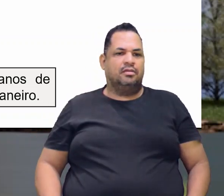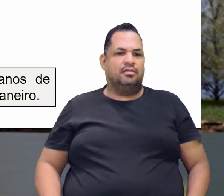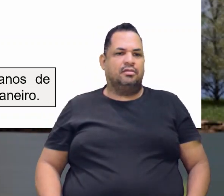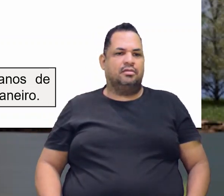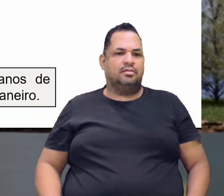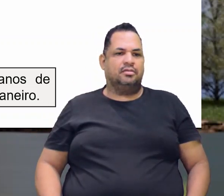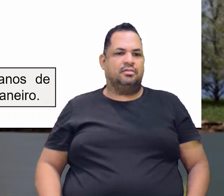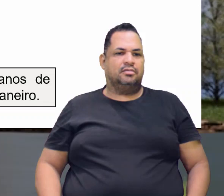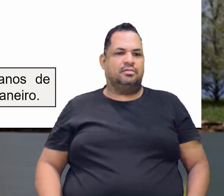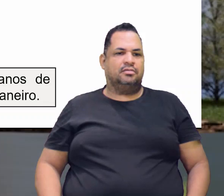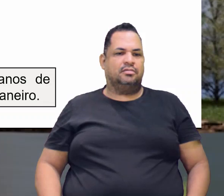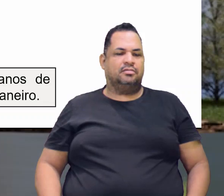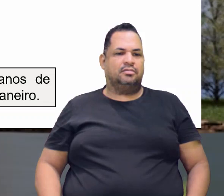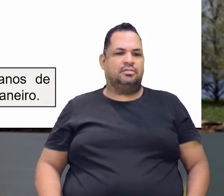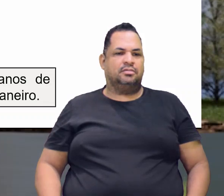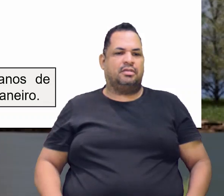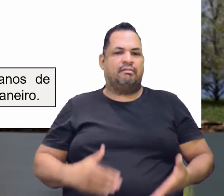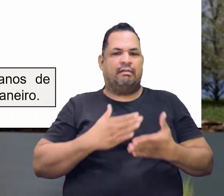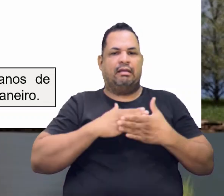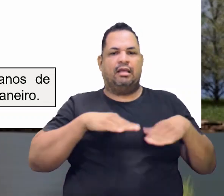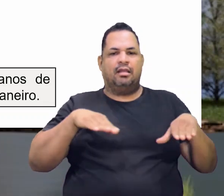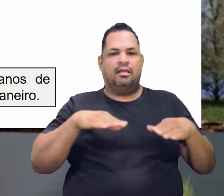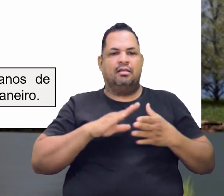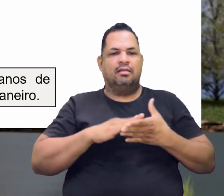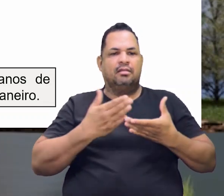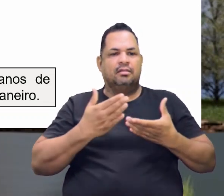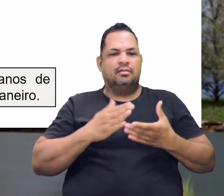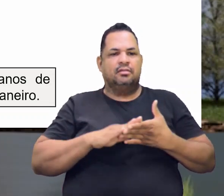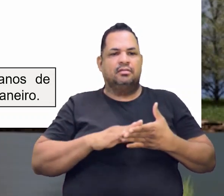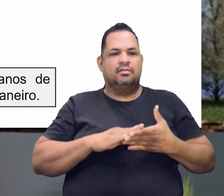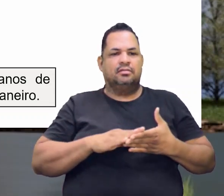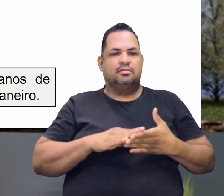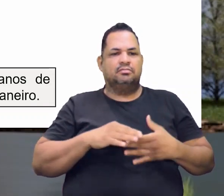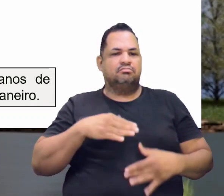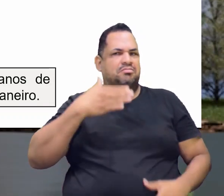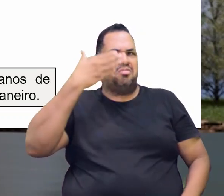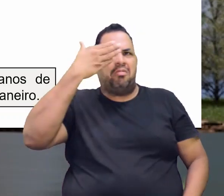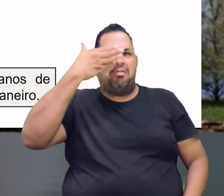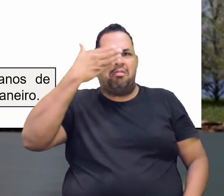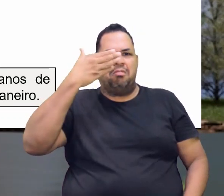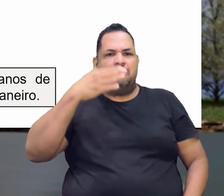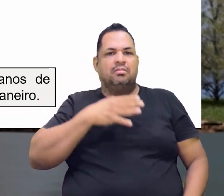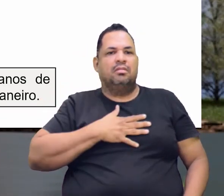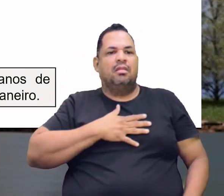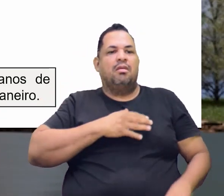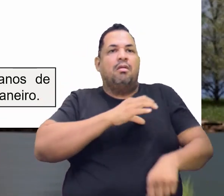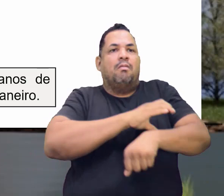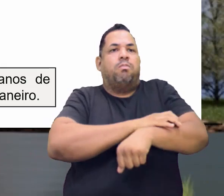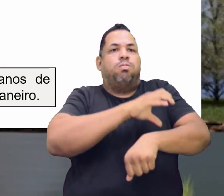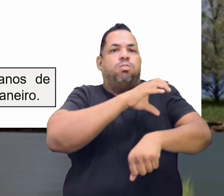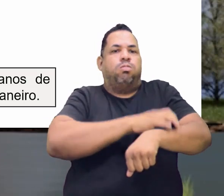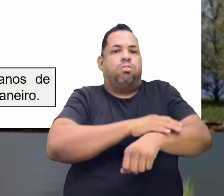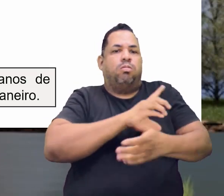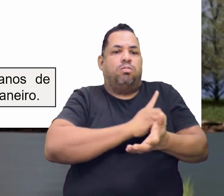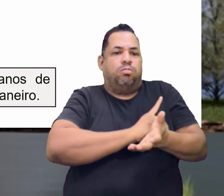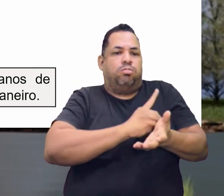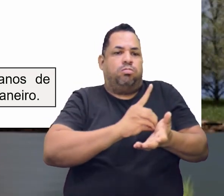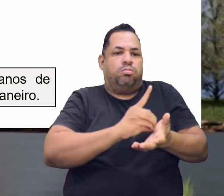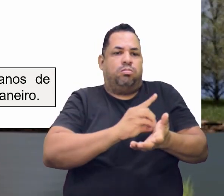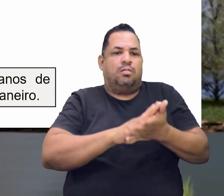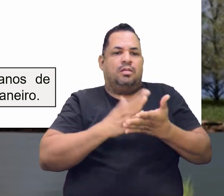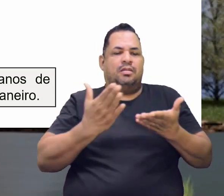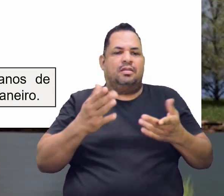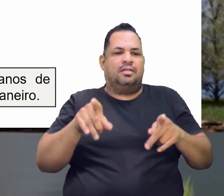Enterre os meus ossos da América do Sul. Não aguentou mais. Roosevelt era míope, era hipertenso, diabético.